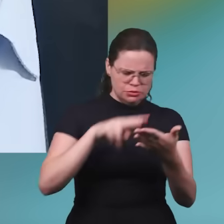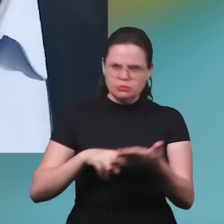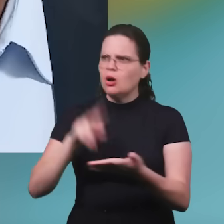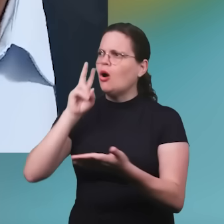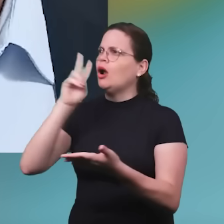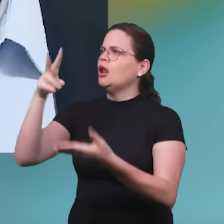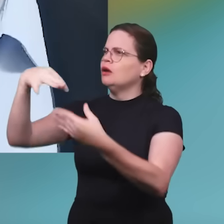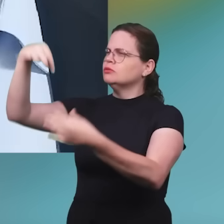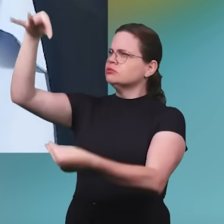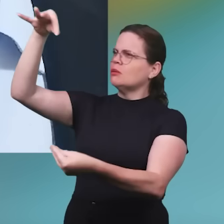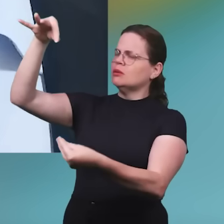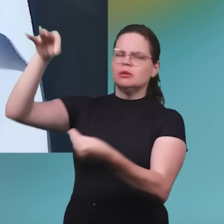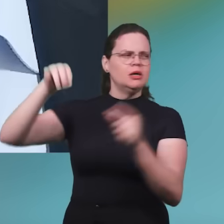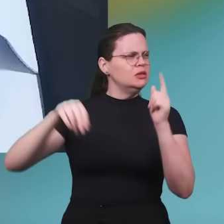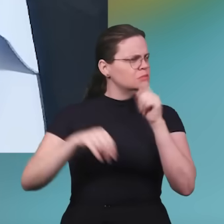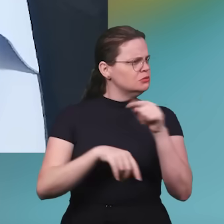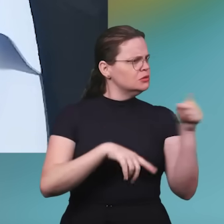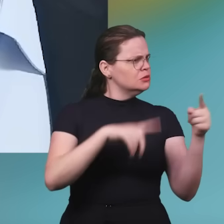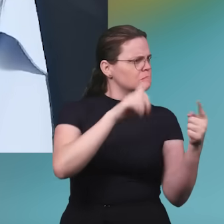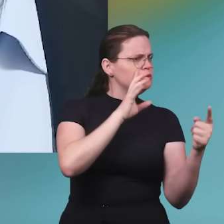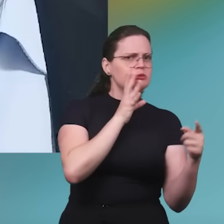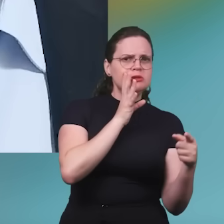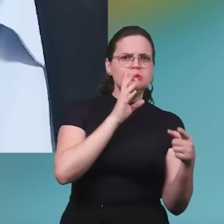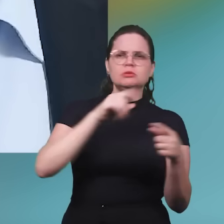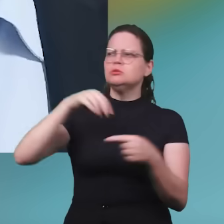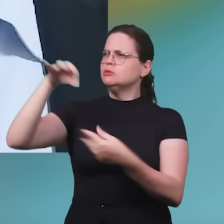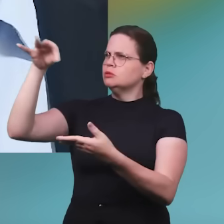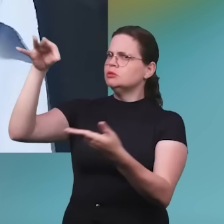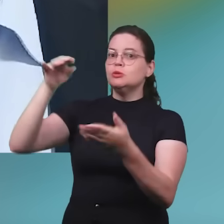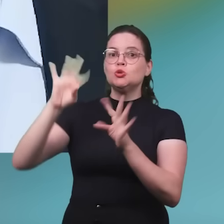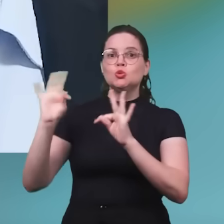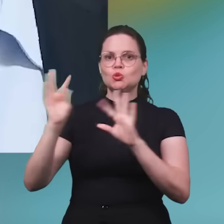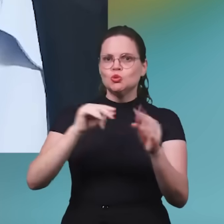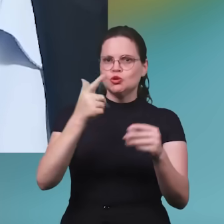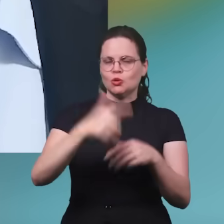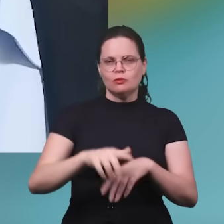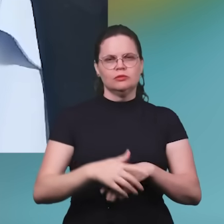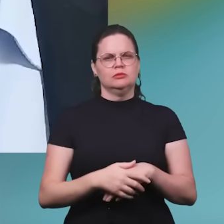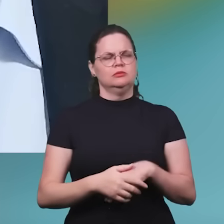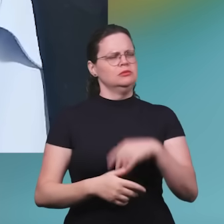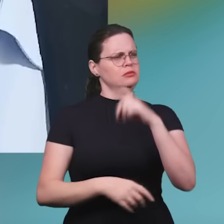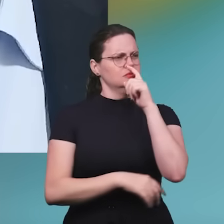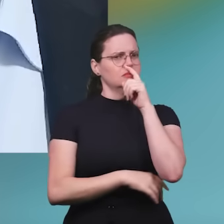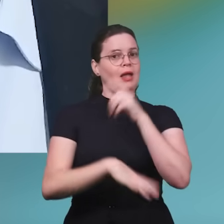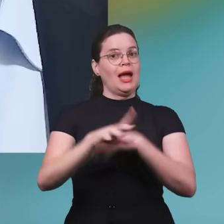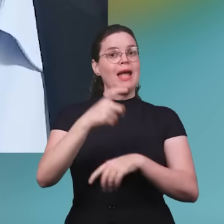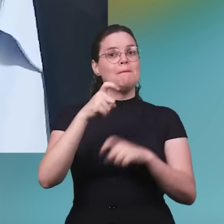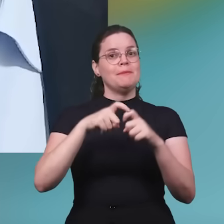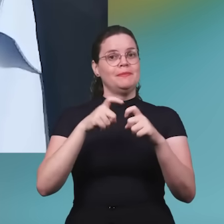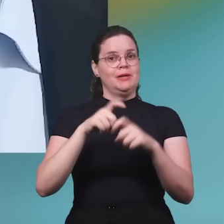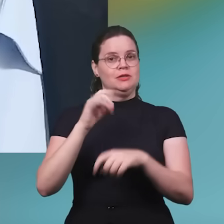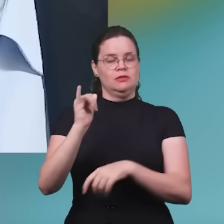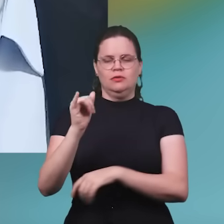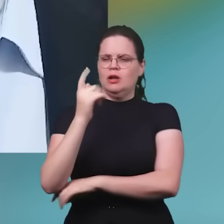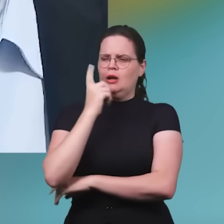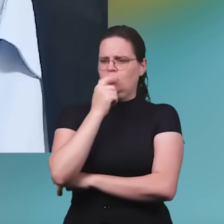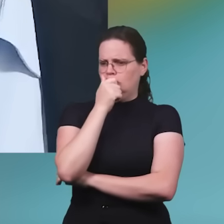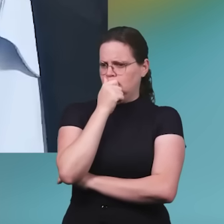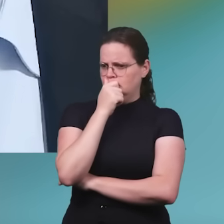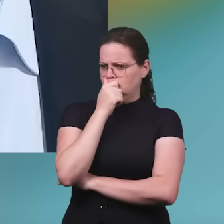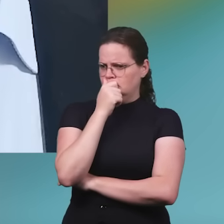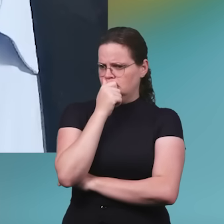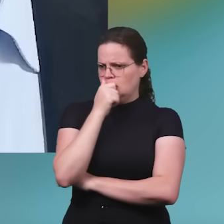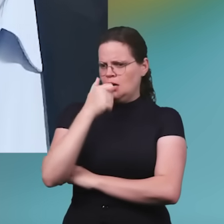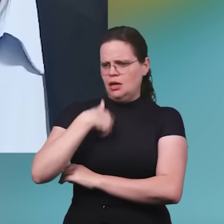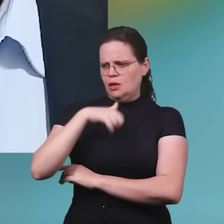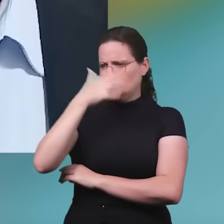aparelho. E de repente a médica veio e falou, olha, veja bem, eu não sei te explicar